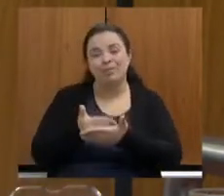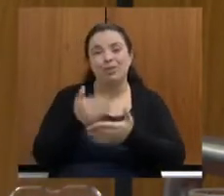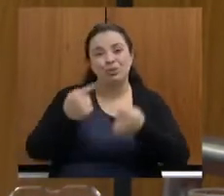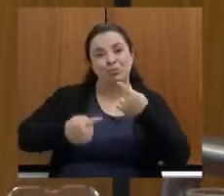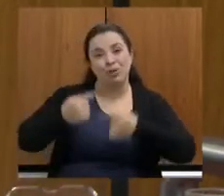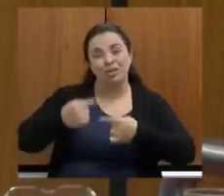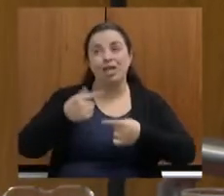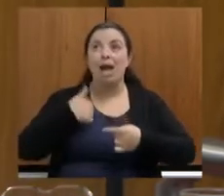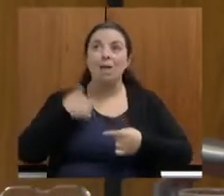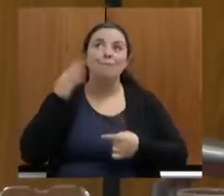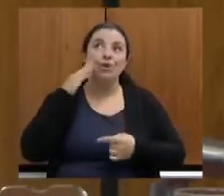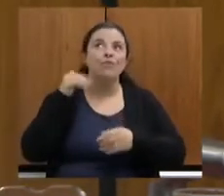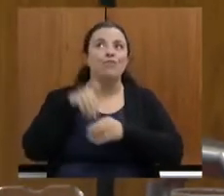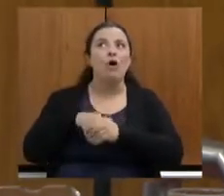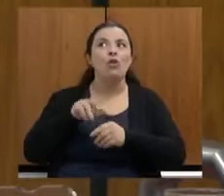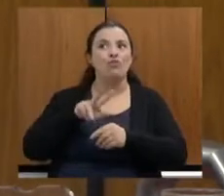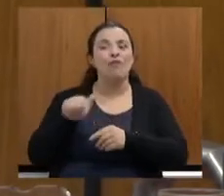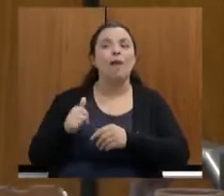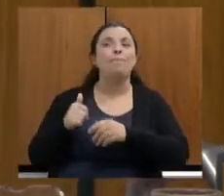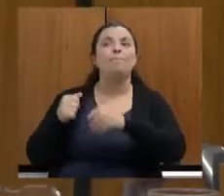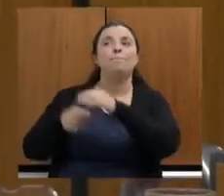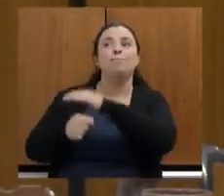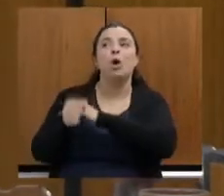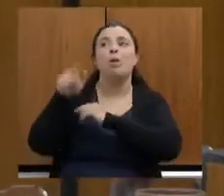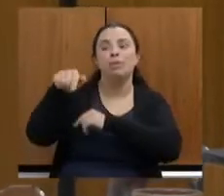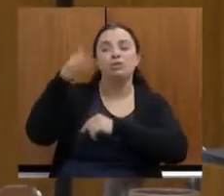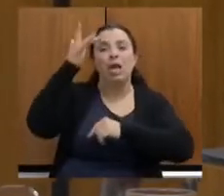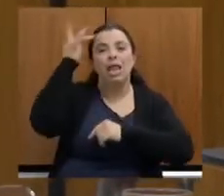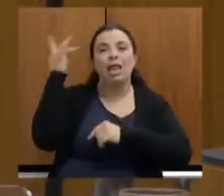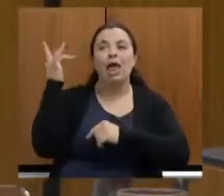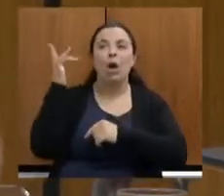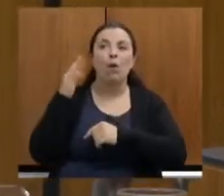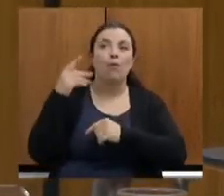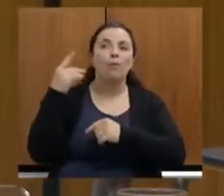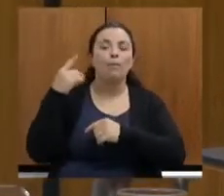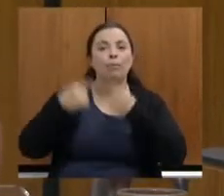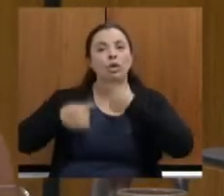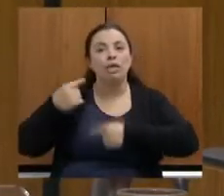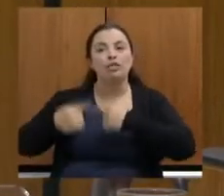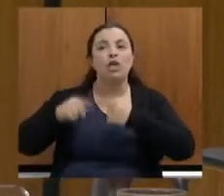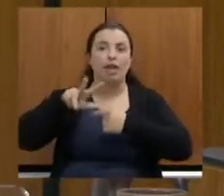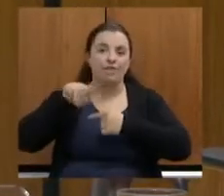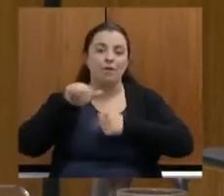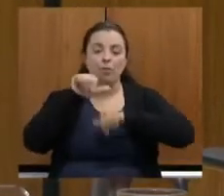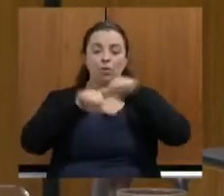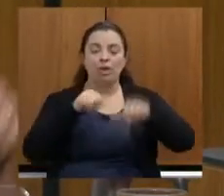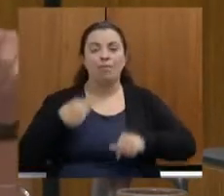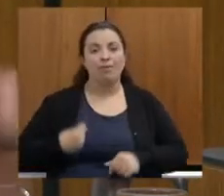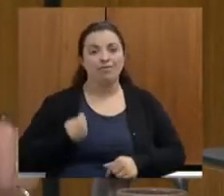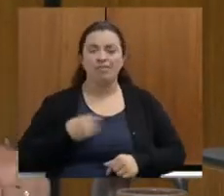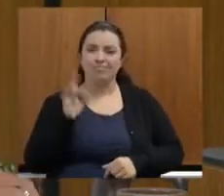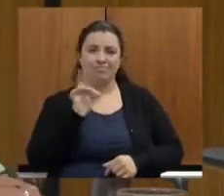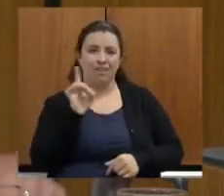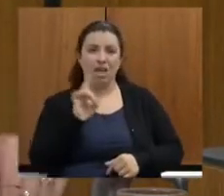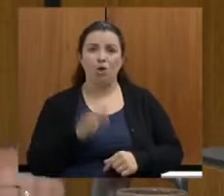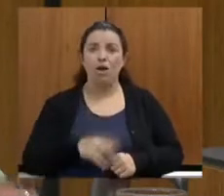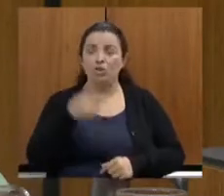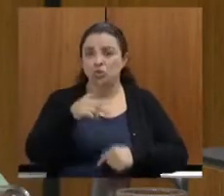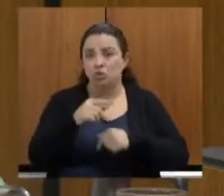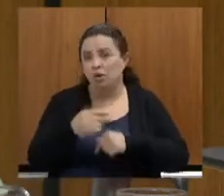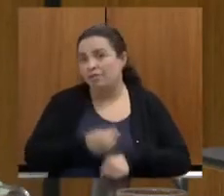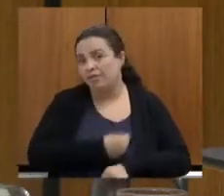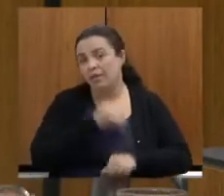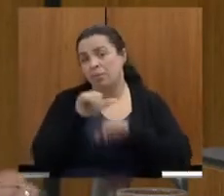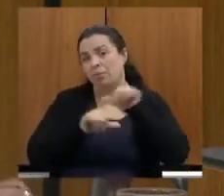colocar alguém lá que vai transformar a nossa vida não a transformação da sua vida quem faz é você na sua casa ensinando o seu filho